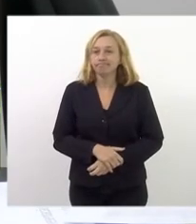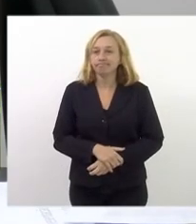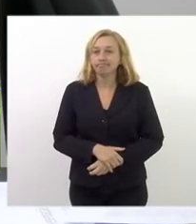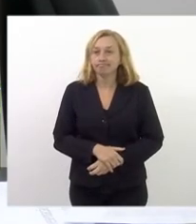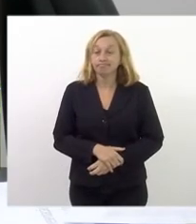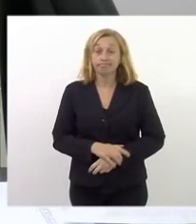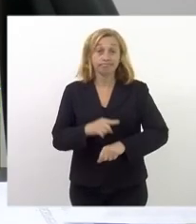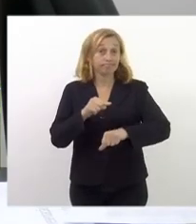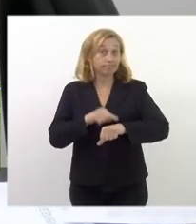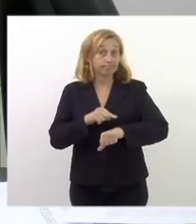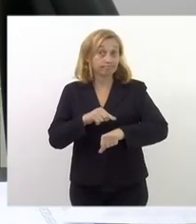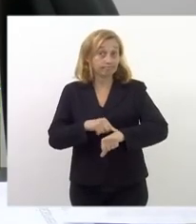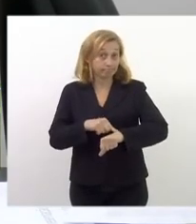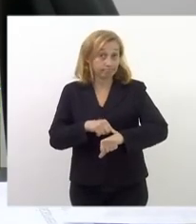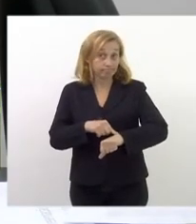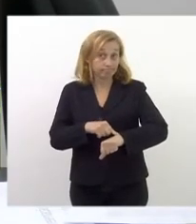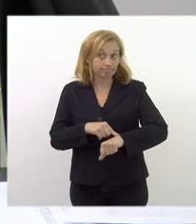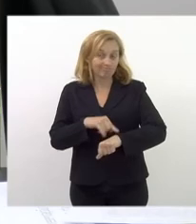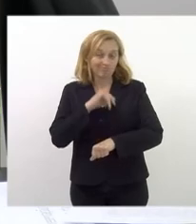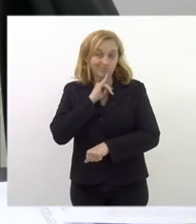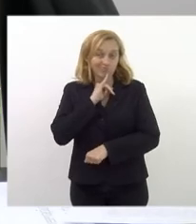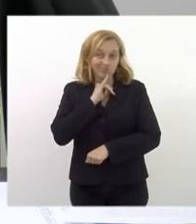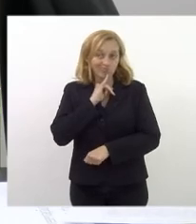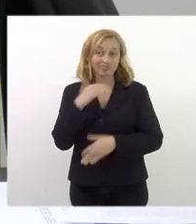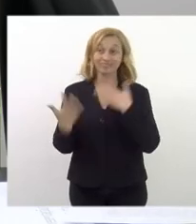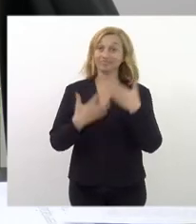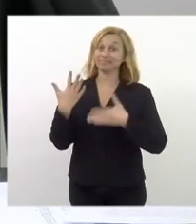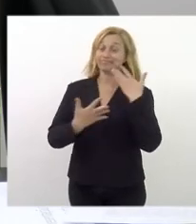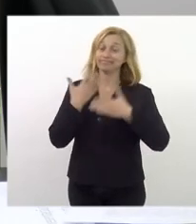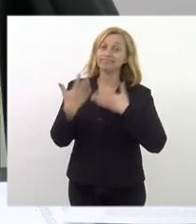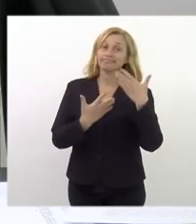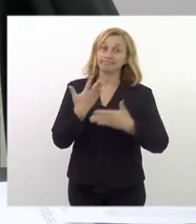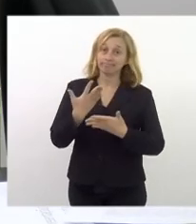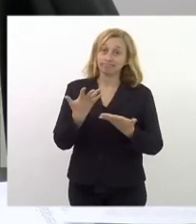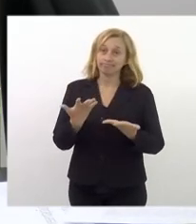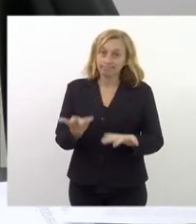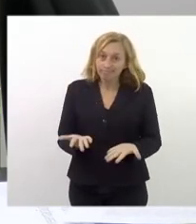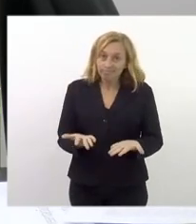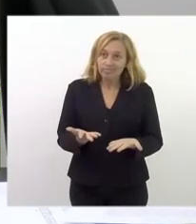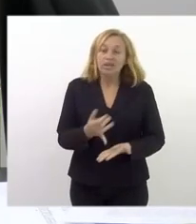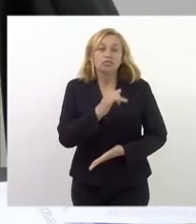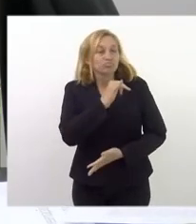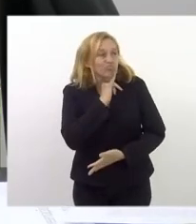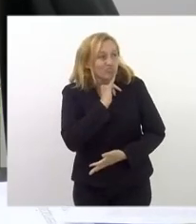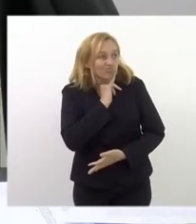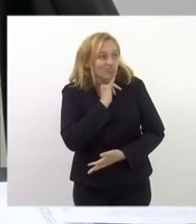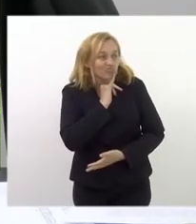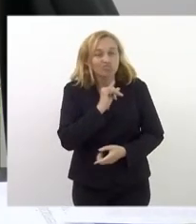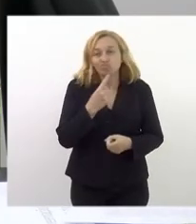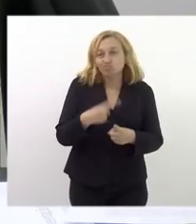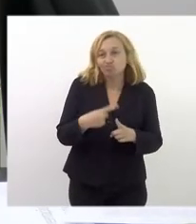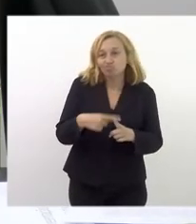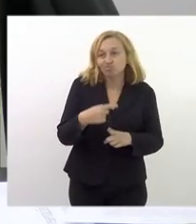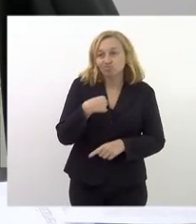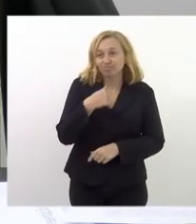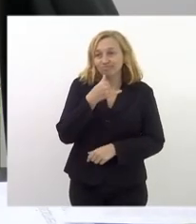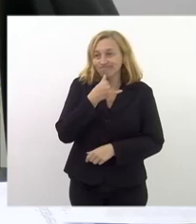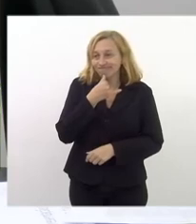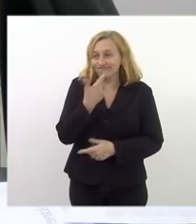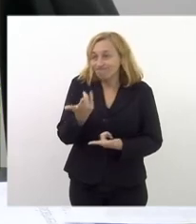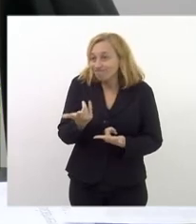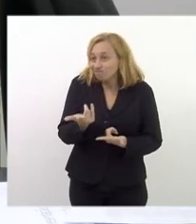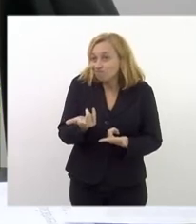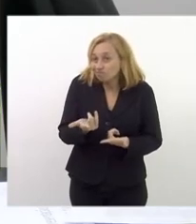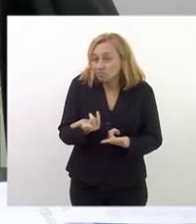esse é um momento de tristeza e de alegria. Né? Tristeza porque eu lastimo que